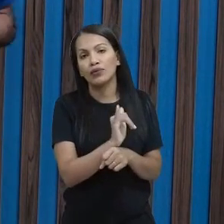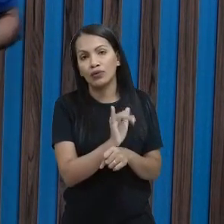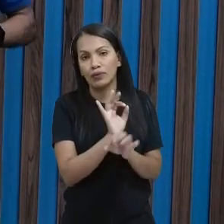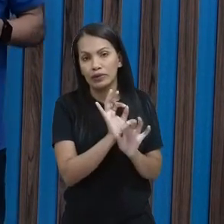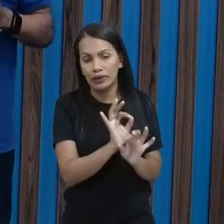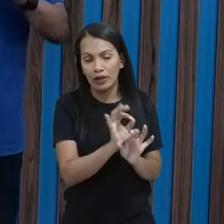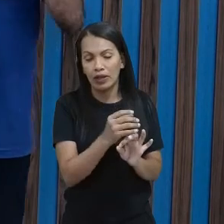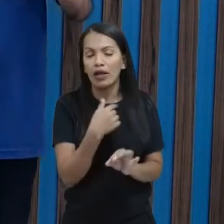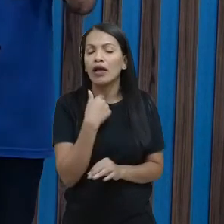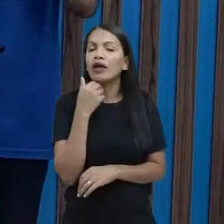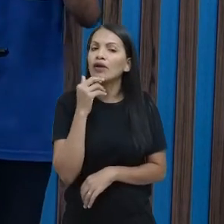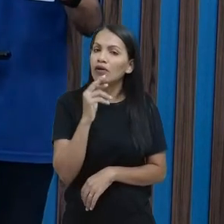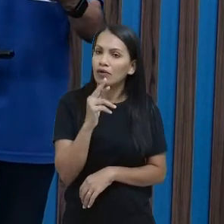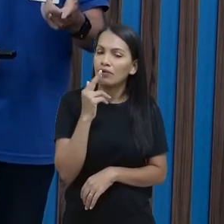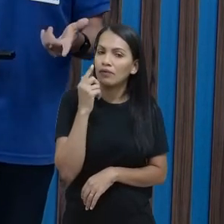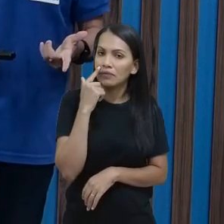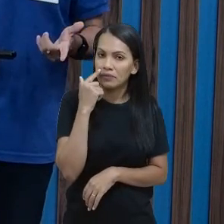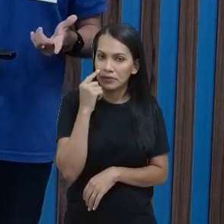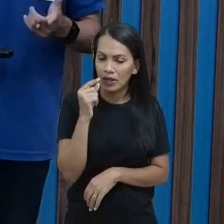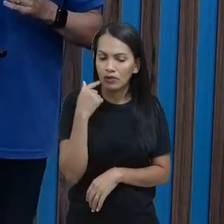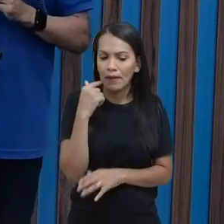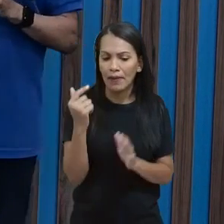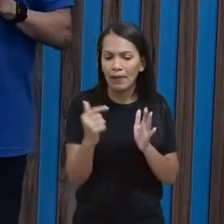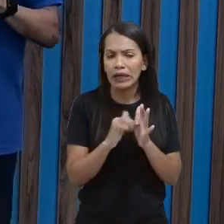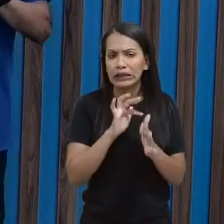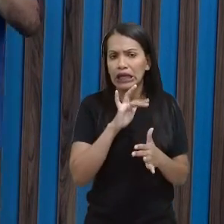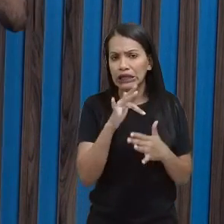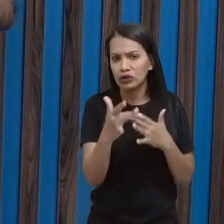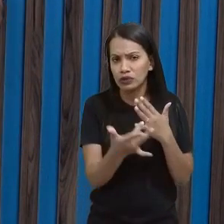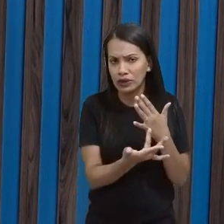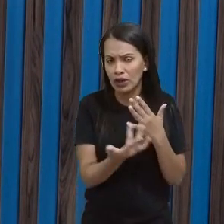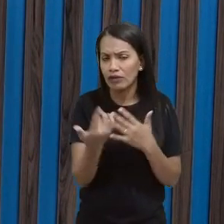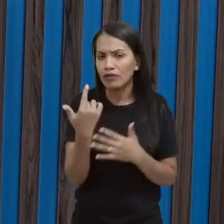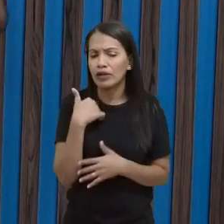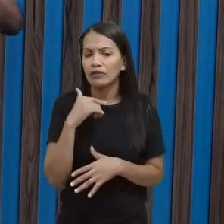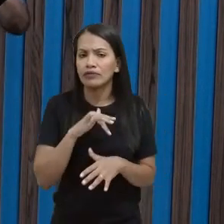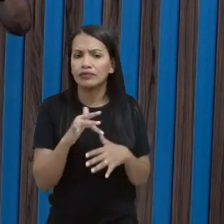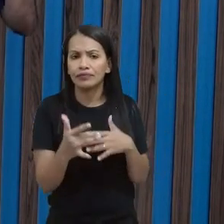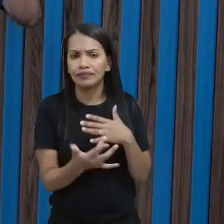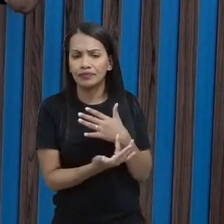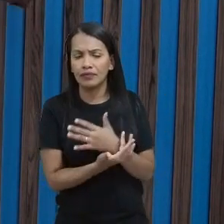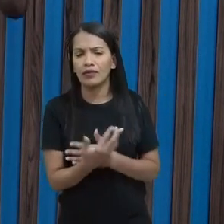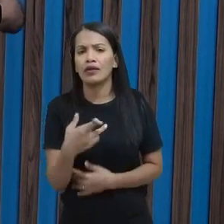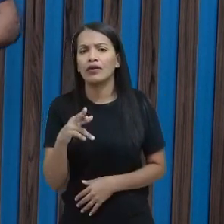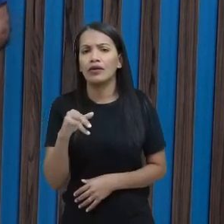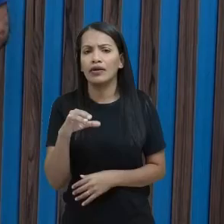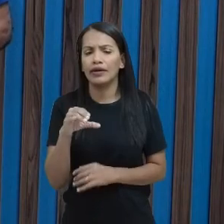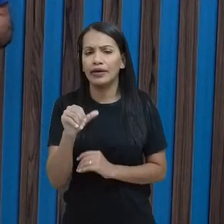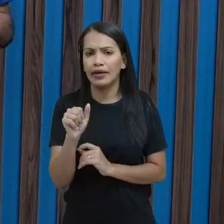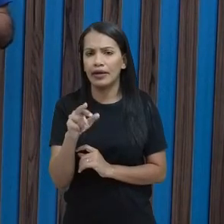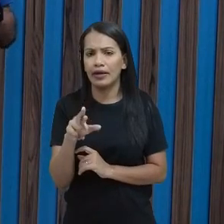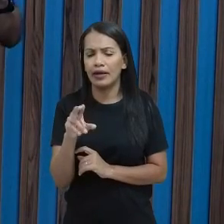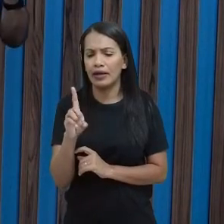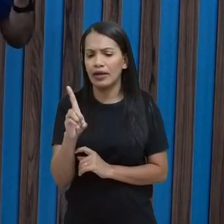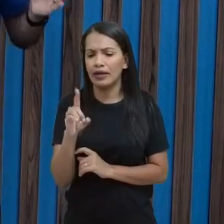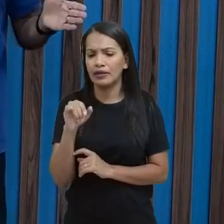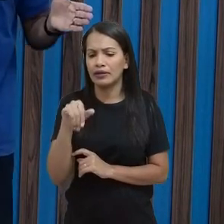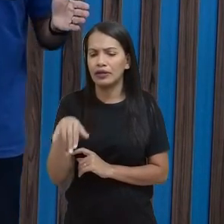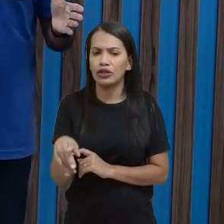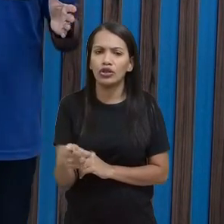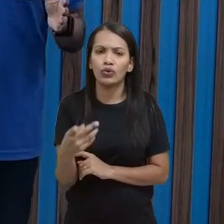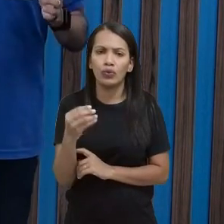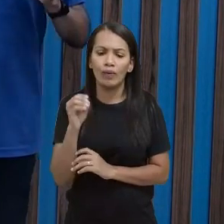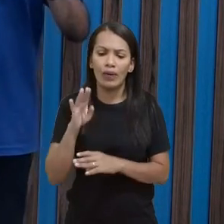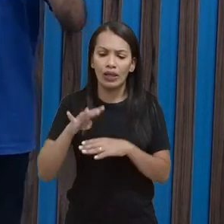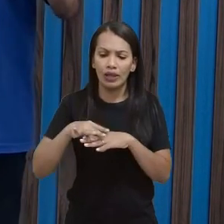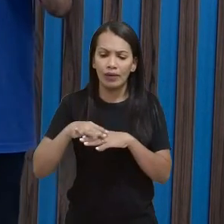lhe repostar numa boa, sem problema algum, tá bom? Você vai lá no Instagram e bota lá, e Ricardinho consegue desenvolver, Ricardinho Matemática, tá